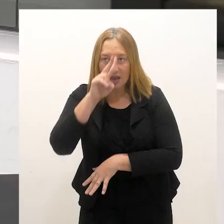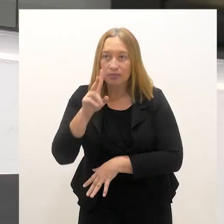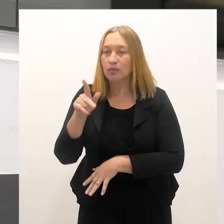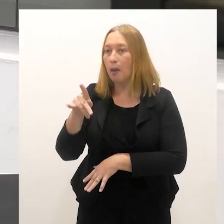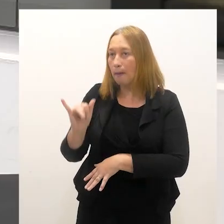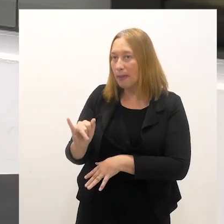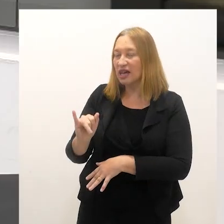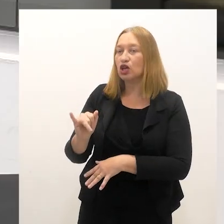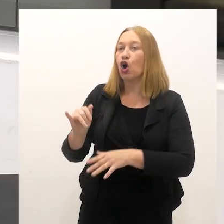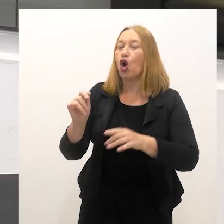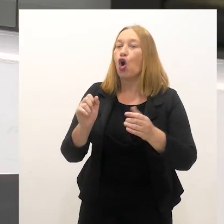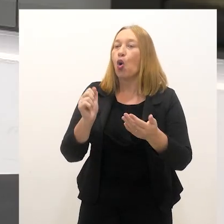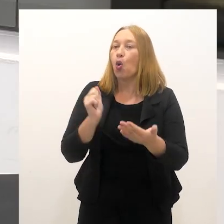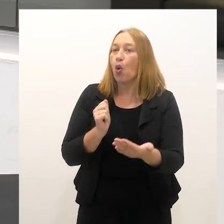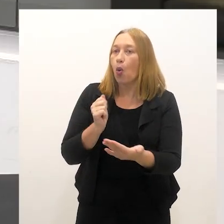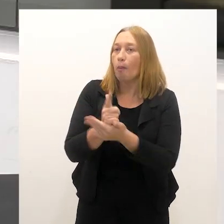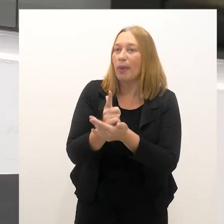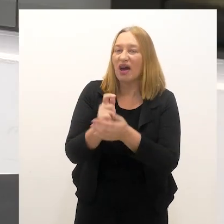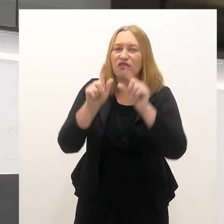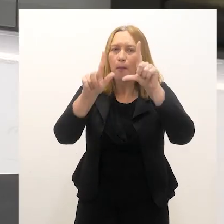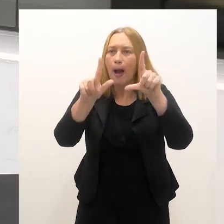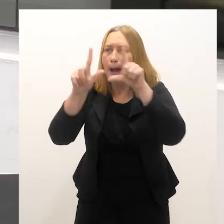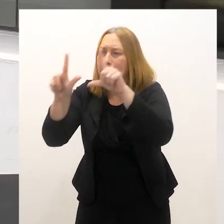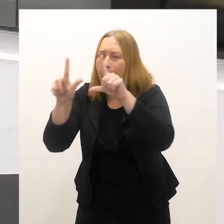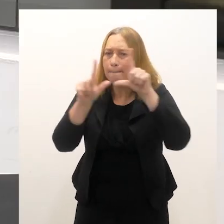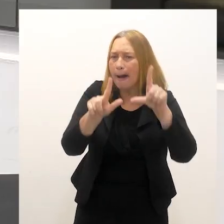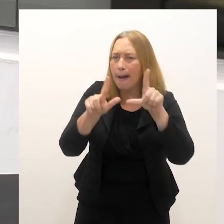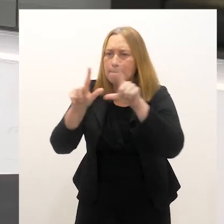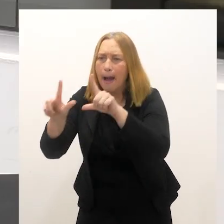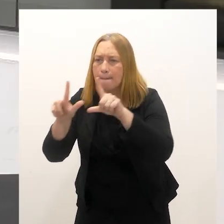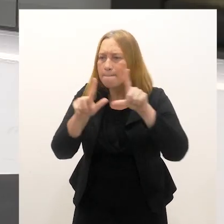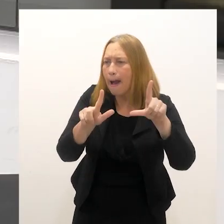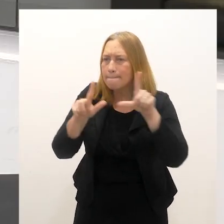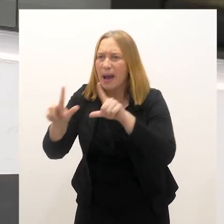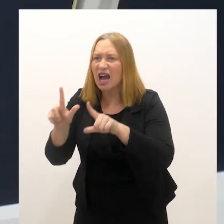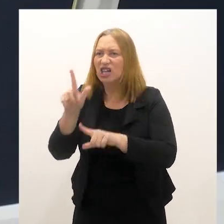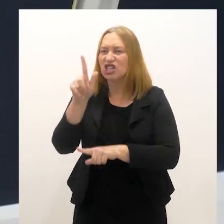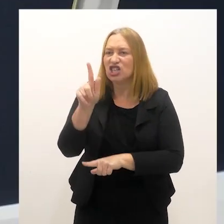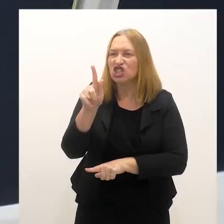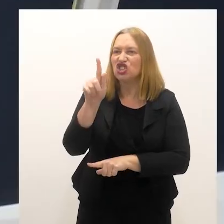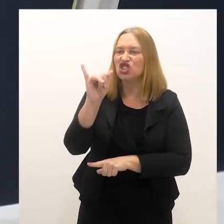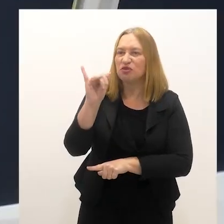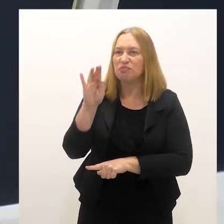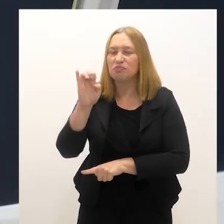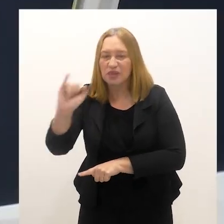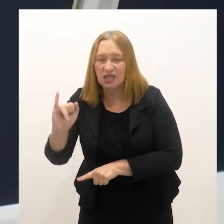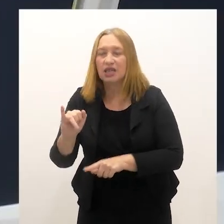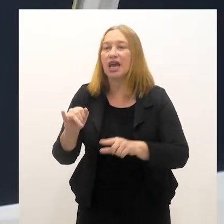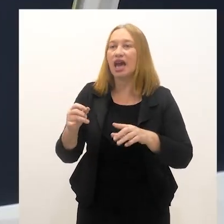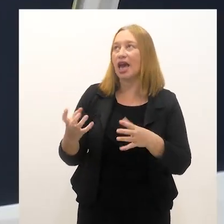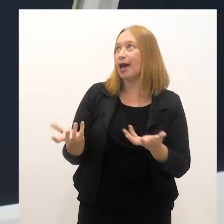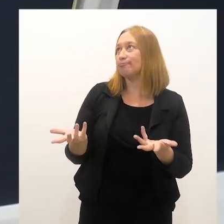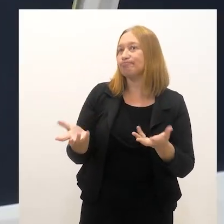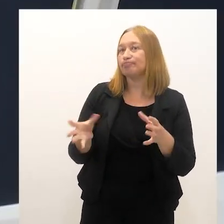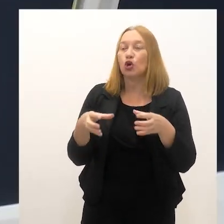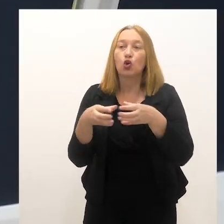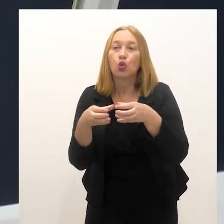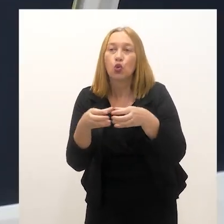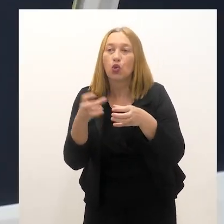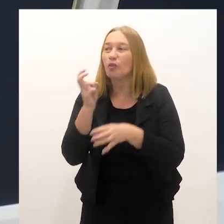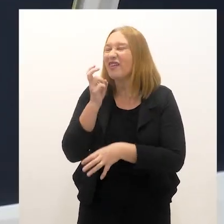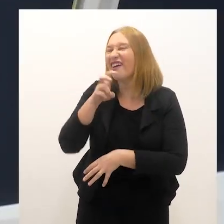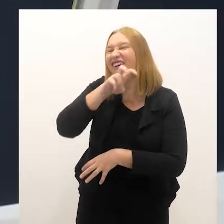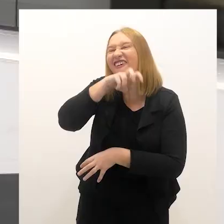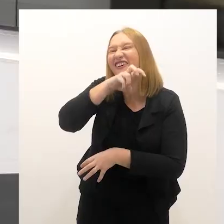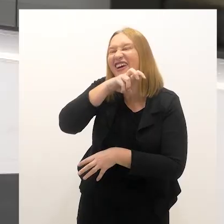lembro que os meus pais sempre compravam muitos gibis para eu ler. Adoro gibis. Então, assim, era a Turma da Mônica, era os personagens